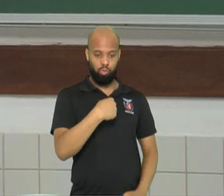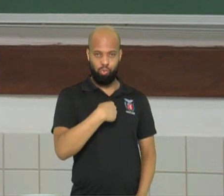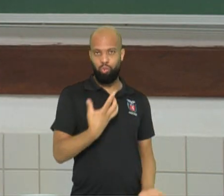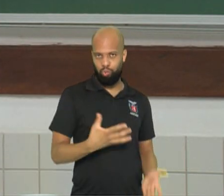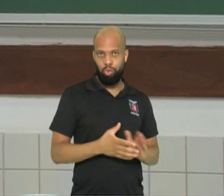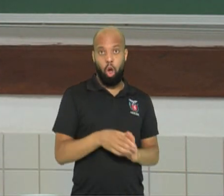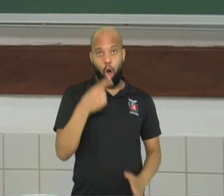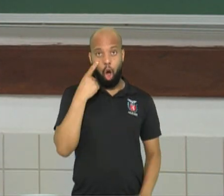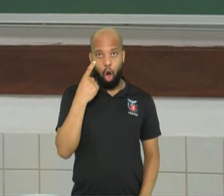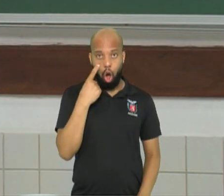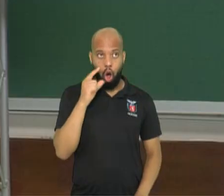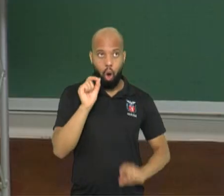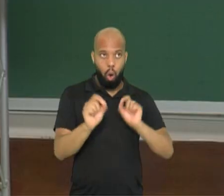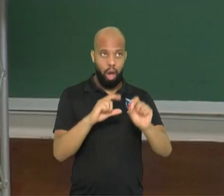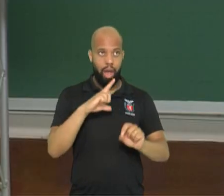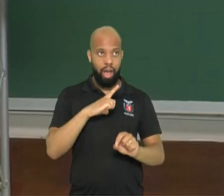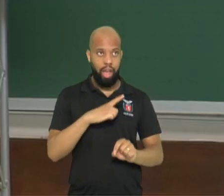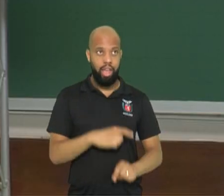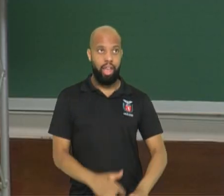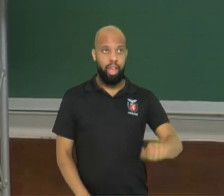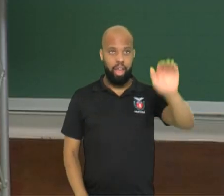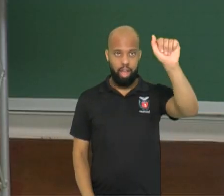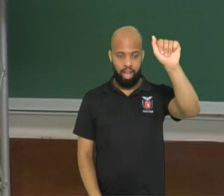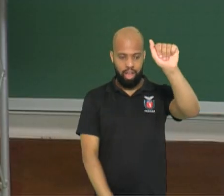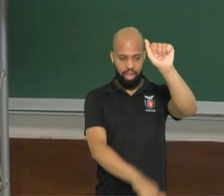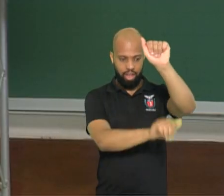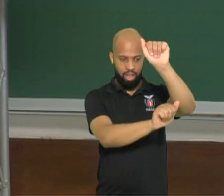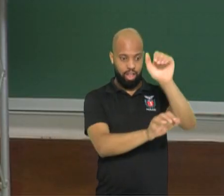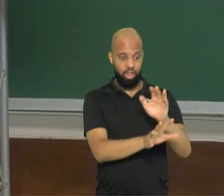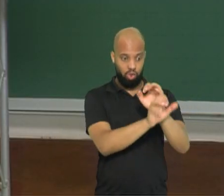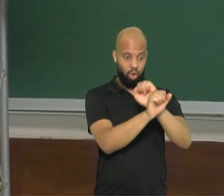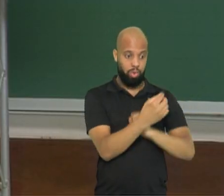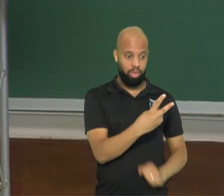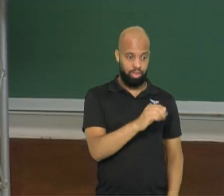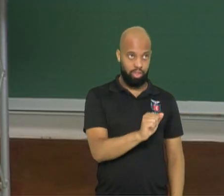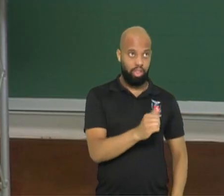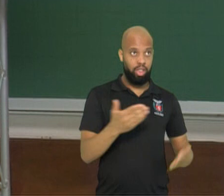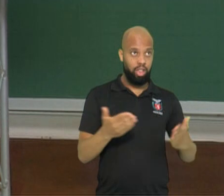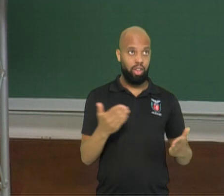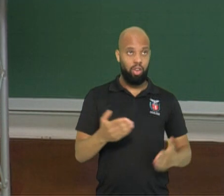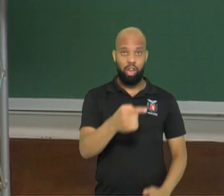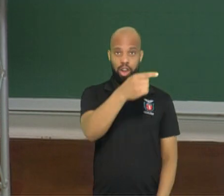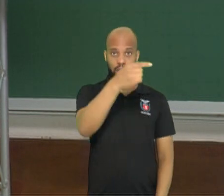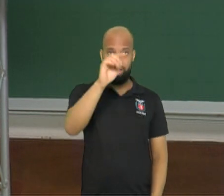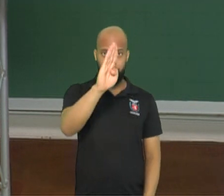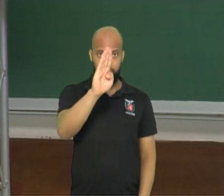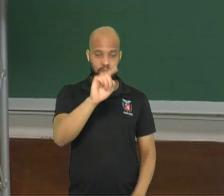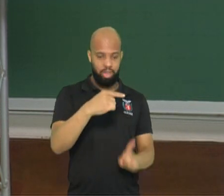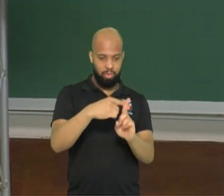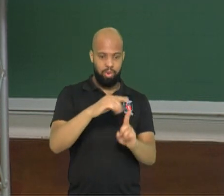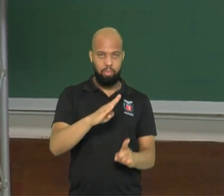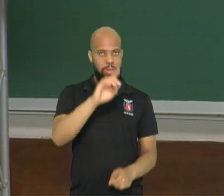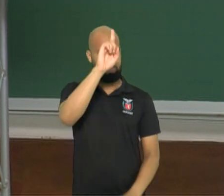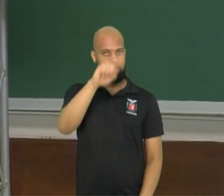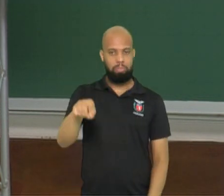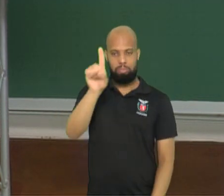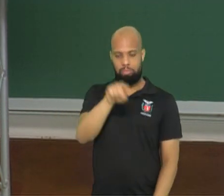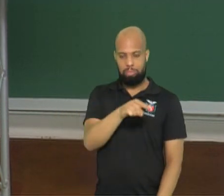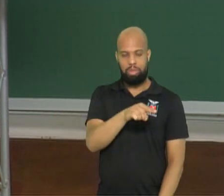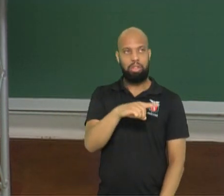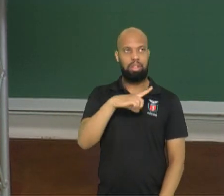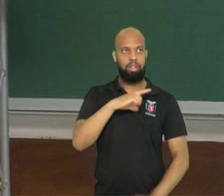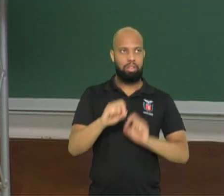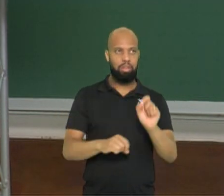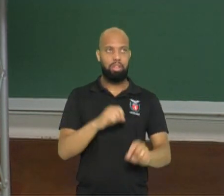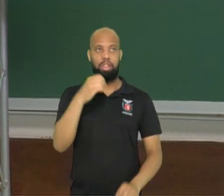Então, aqui, ó. Então, somando A mais A dá 2A, os B são simétricos, vão se anular, 2